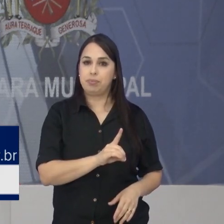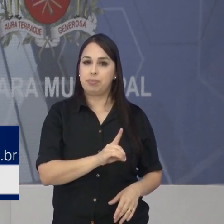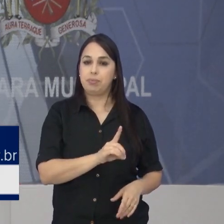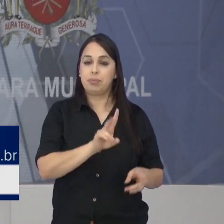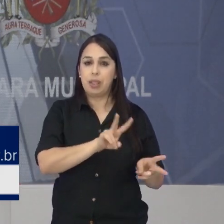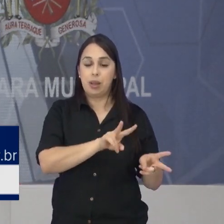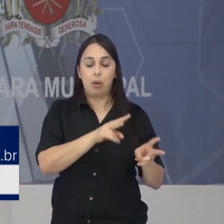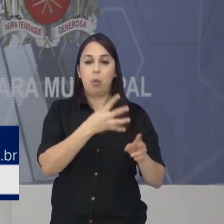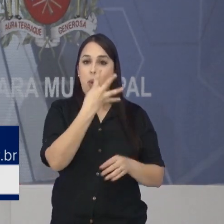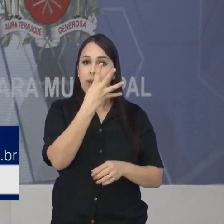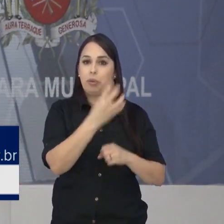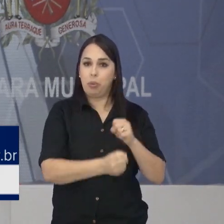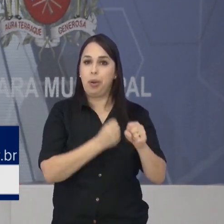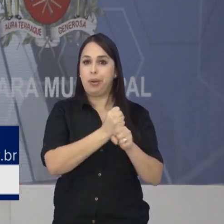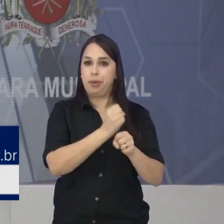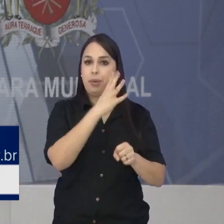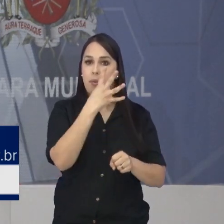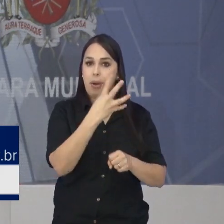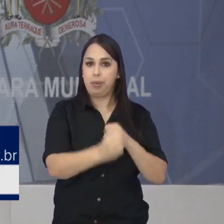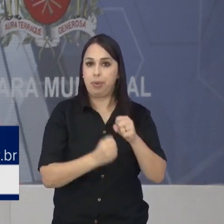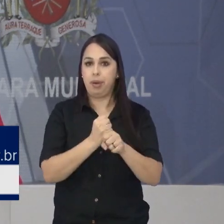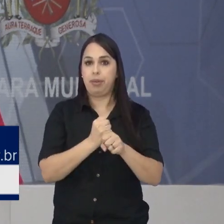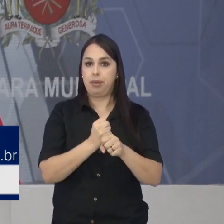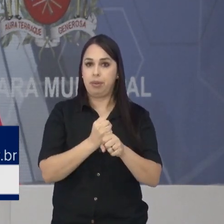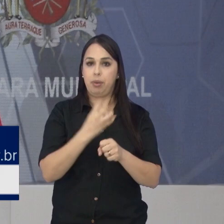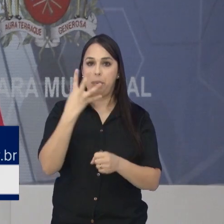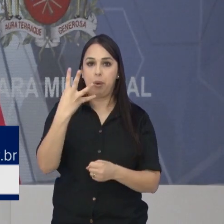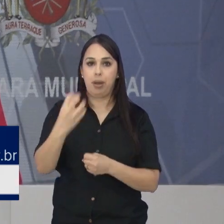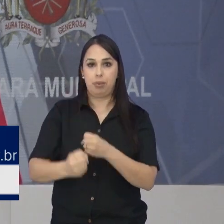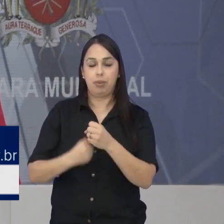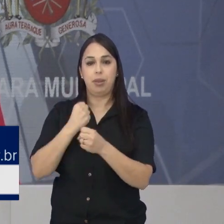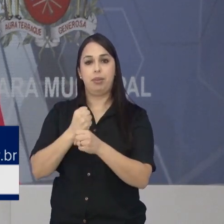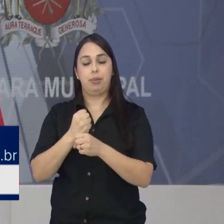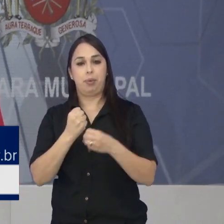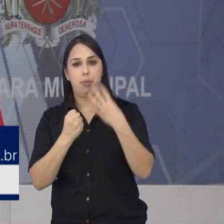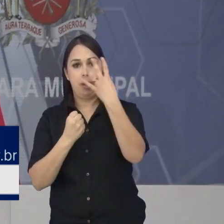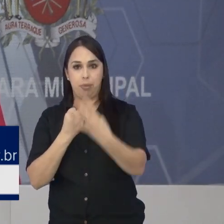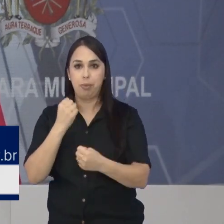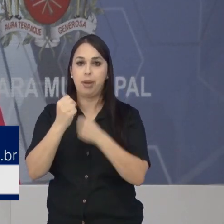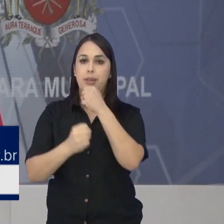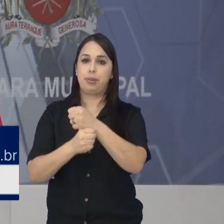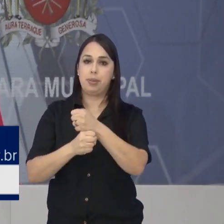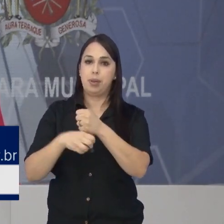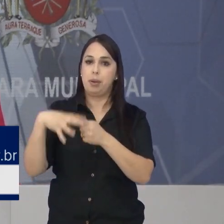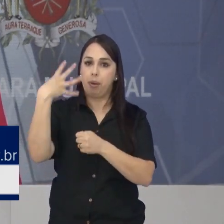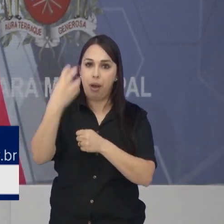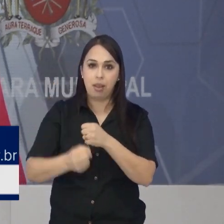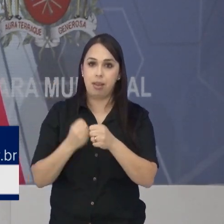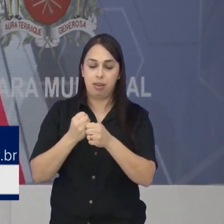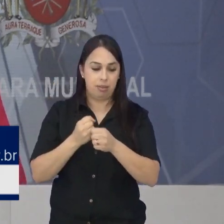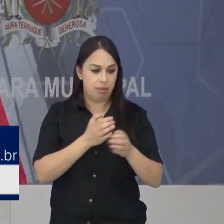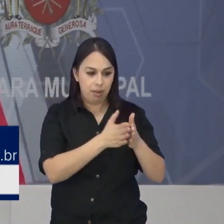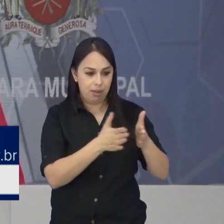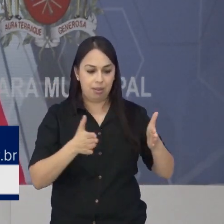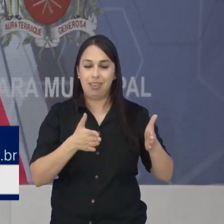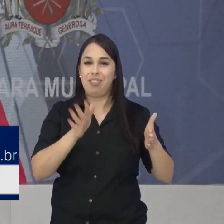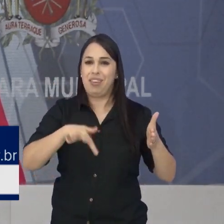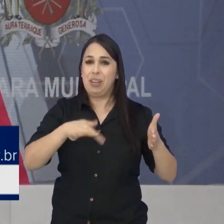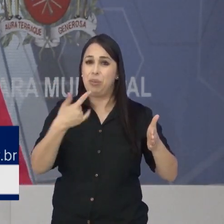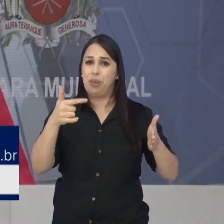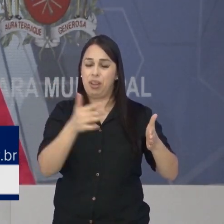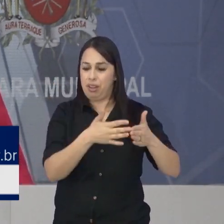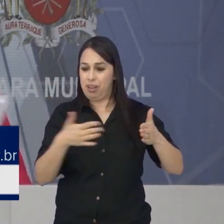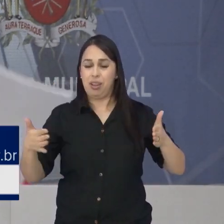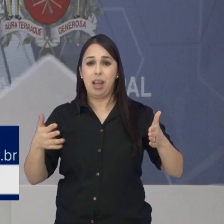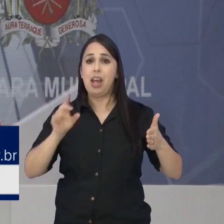indefinidamente, 4 anos, não vai mais ter fim. O período desse diretor é